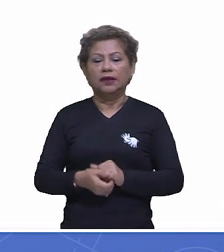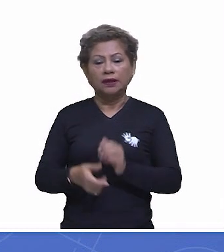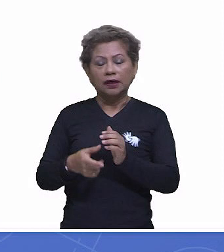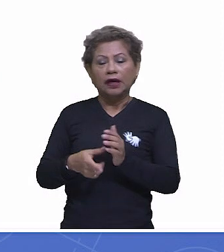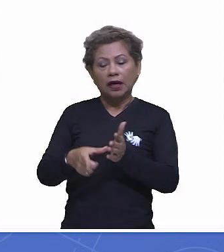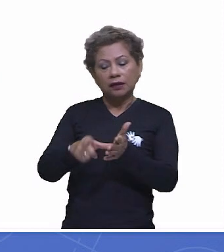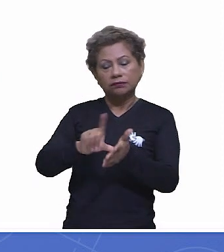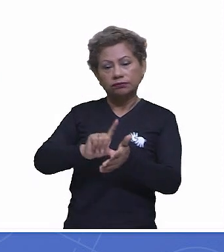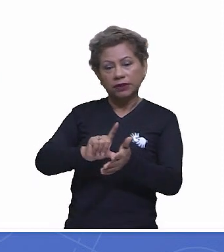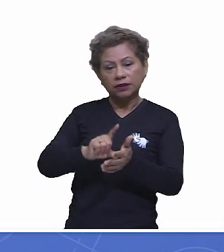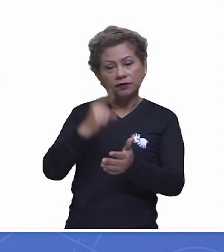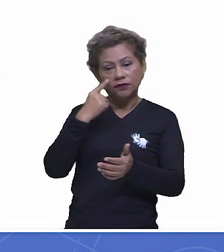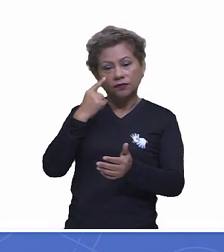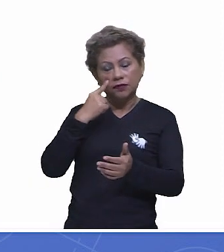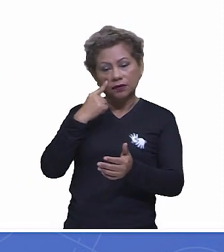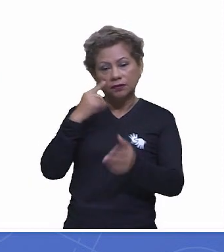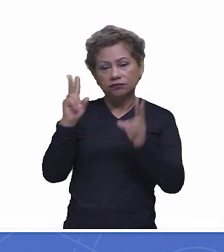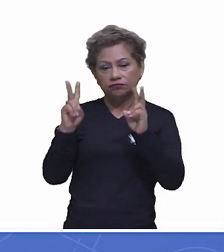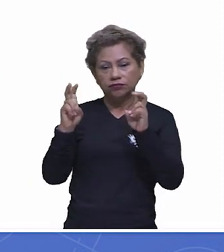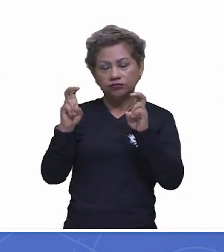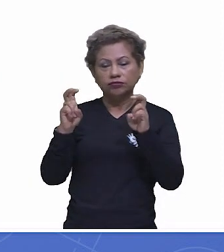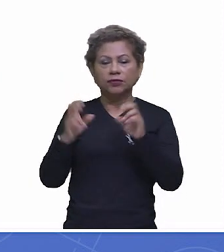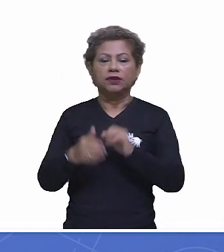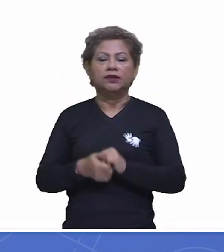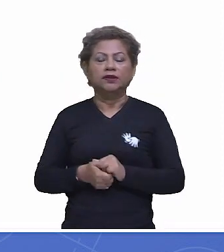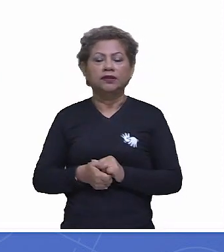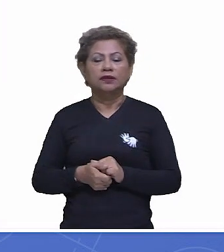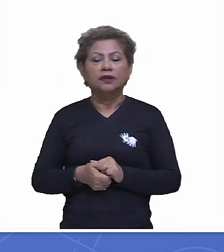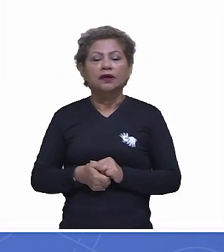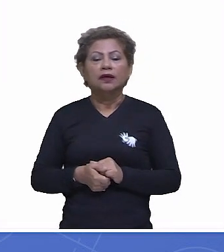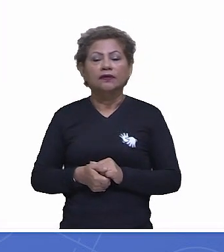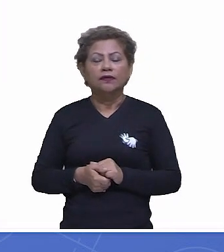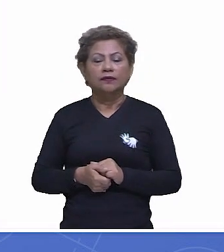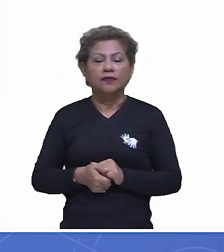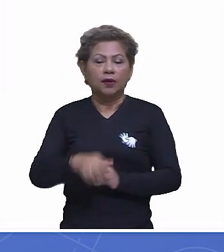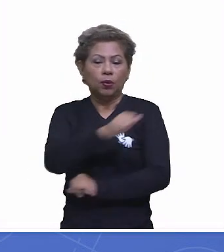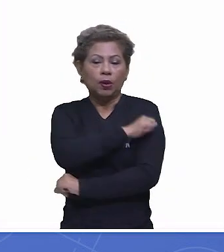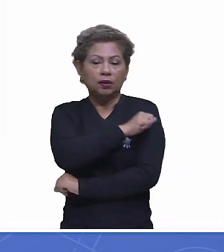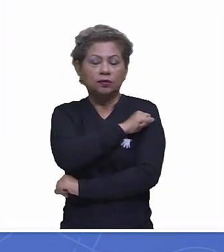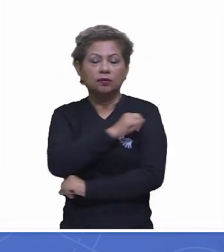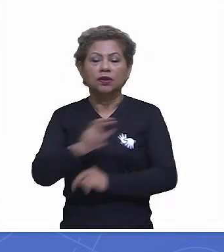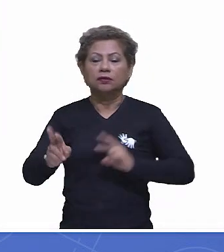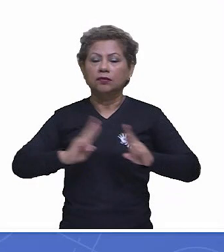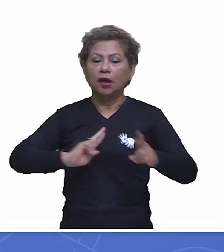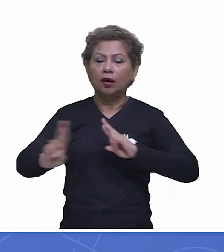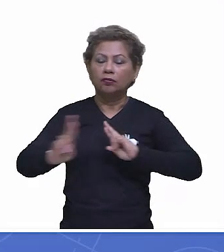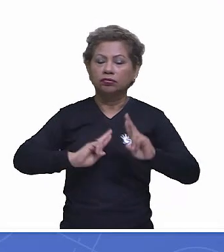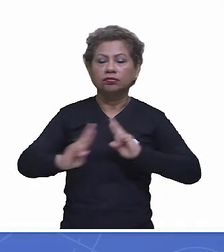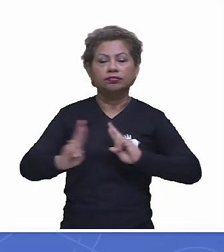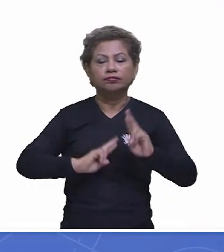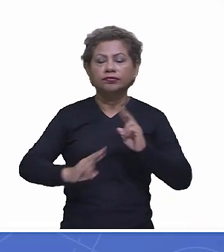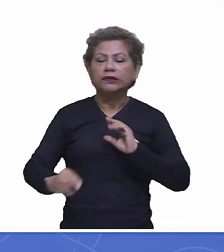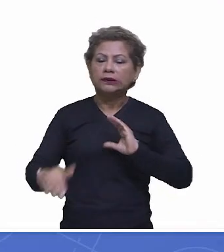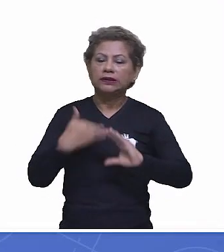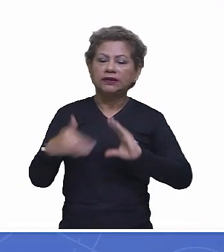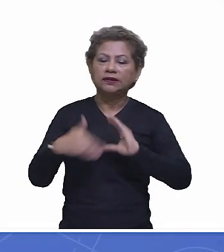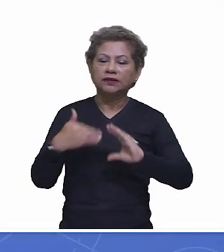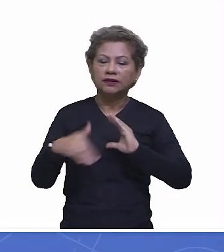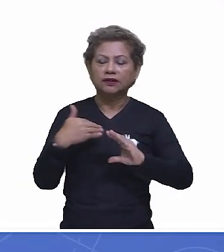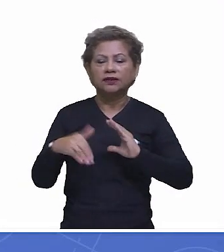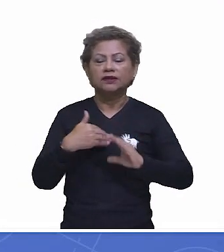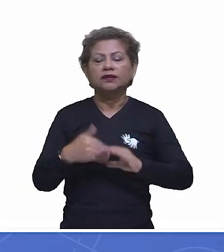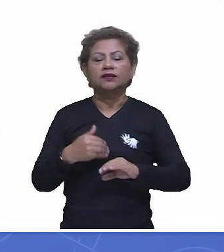vamos voltar, então, agora ver quais são os alunos aí que responderam, quais as respostas que eles estão dando. É um texto típico aí, tá, gente? Que